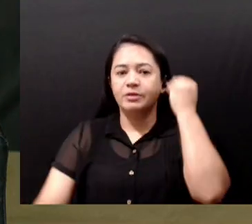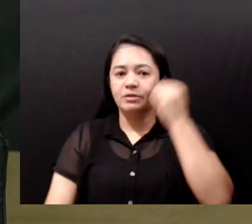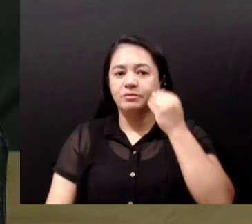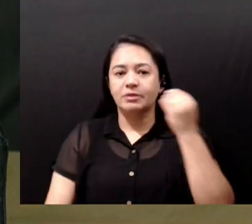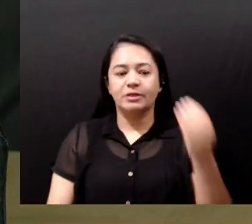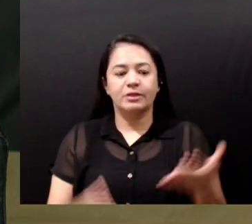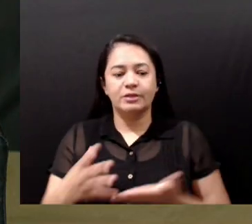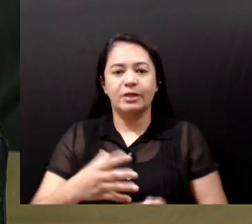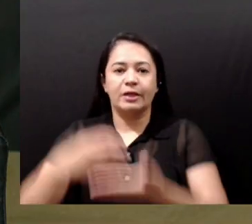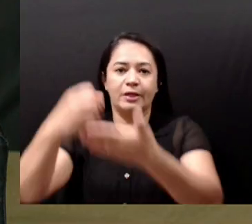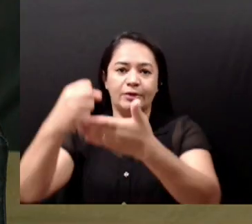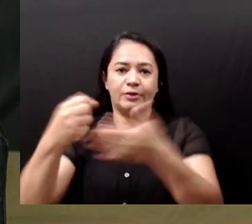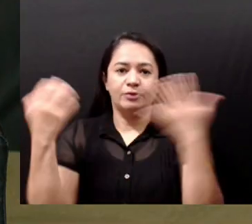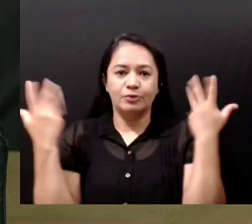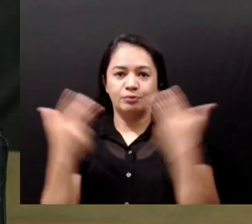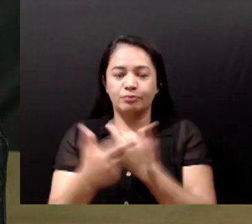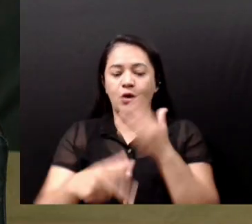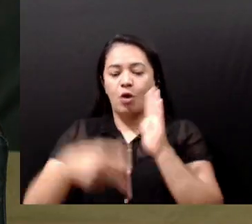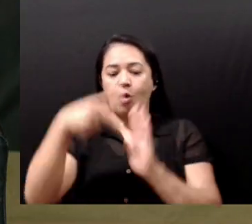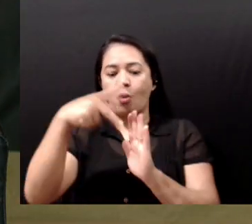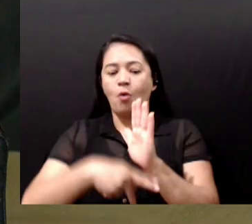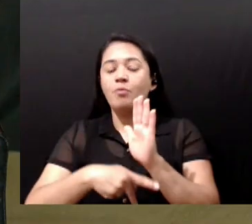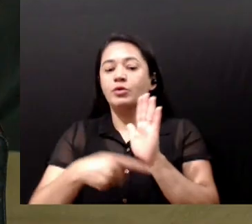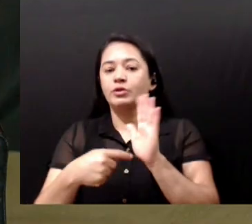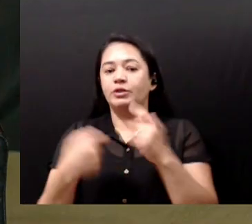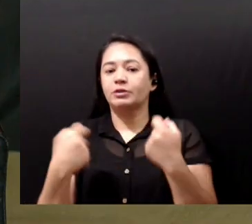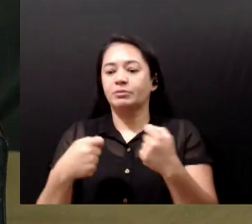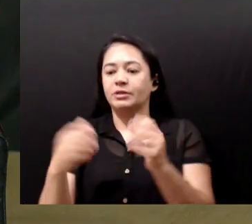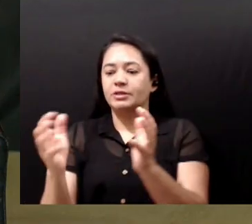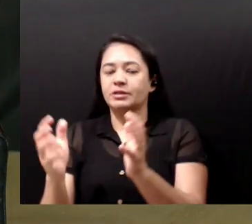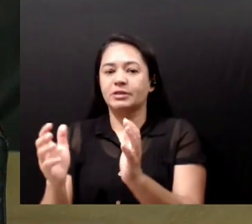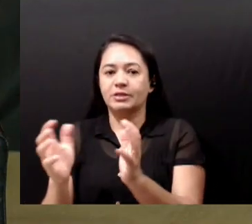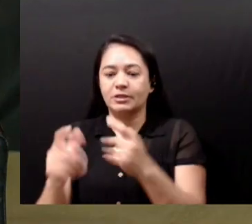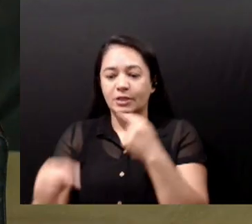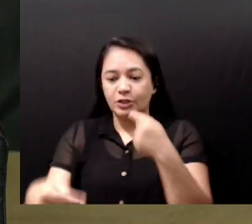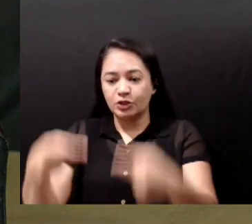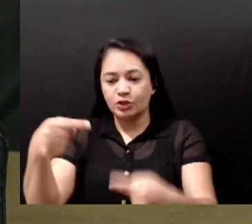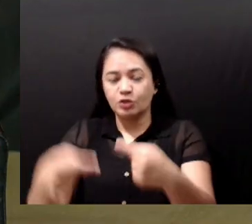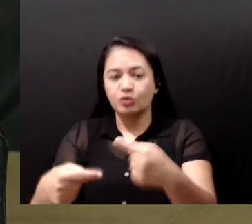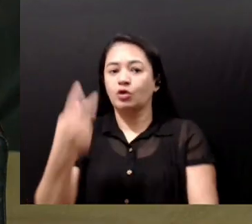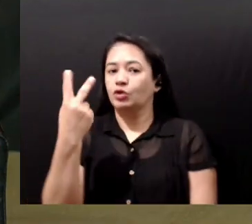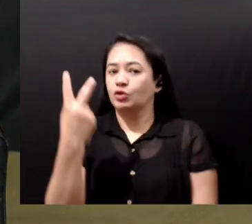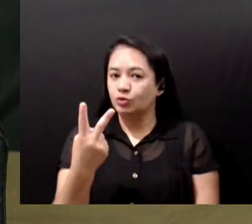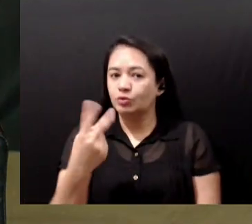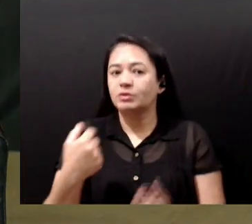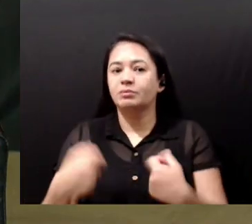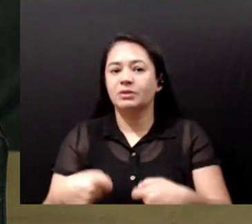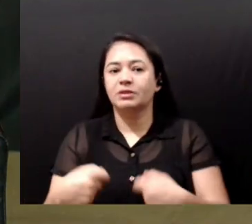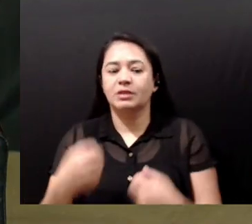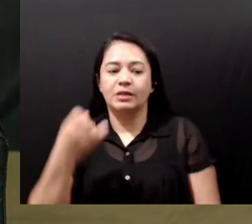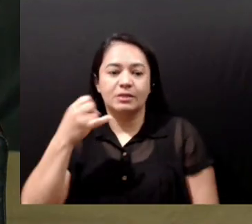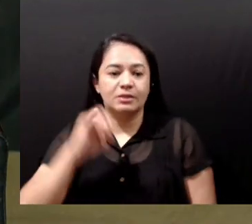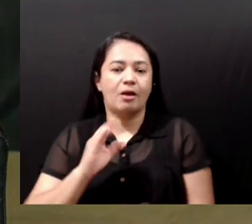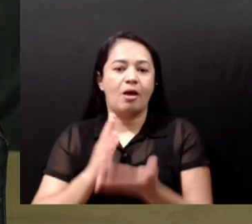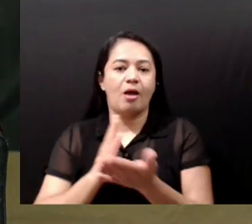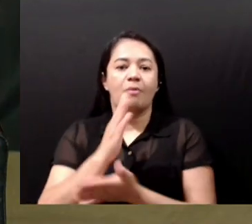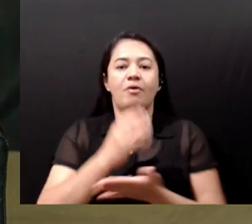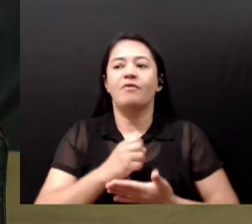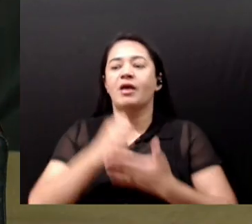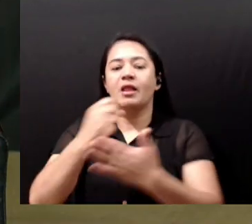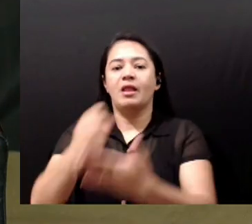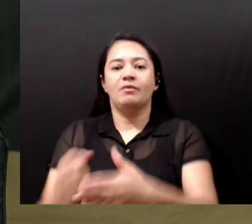projeto, gente, ainda precisa passar por 2 discussões no plenário da Câmara e, se aprovado, será encaminhado para a sanção do prefeito